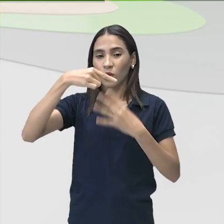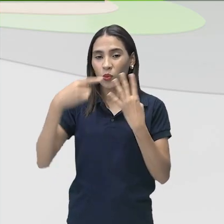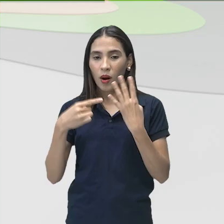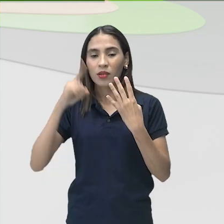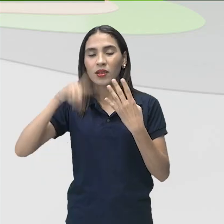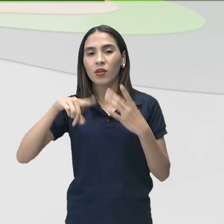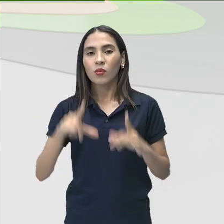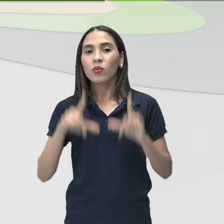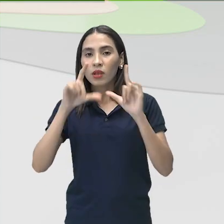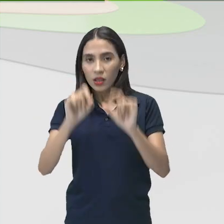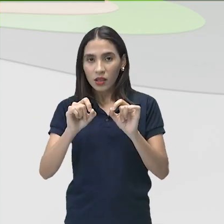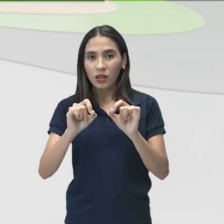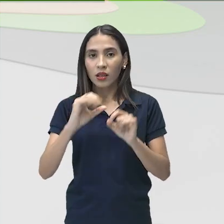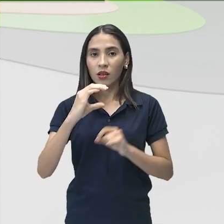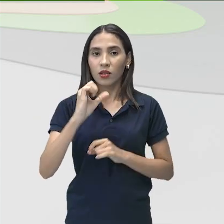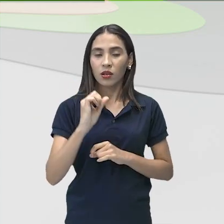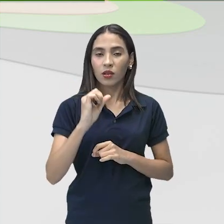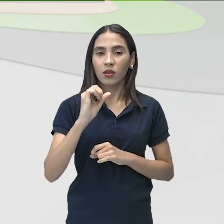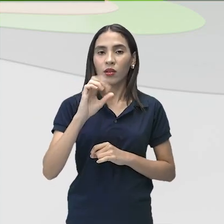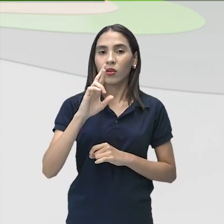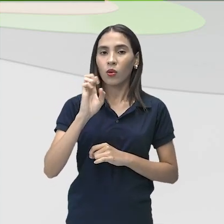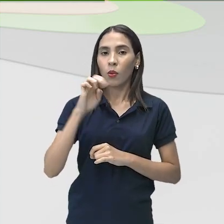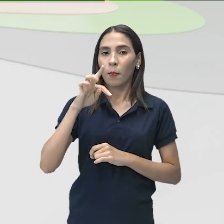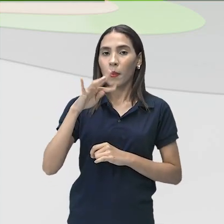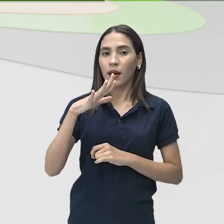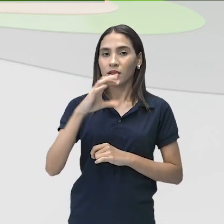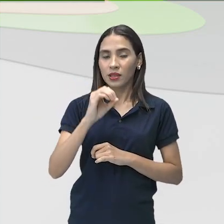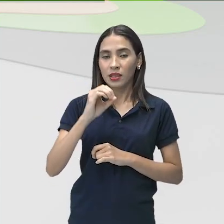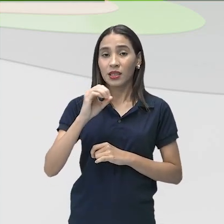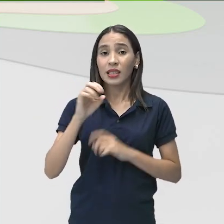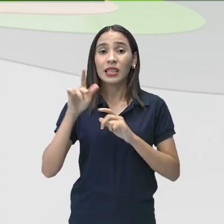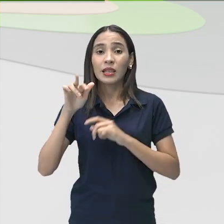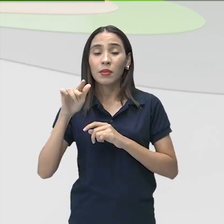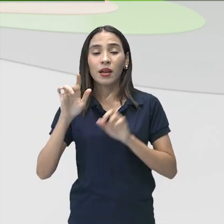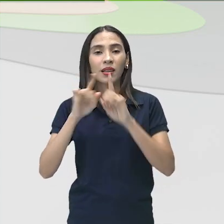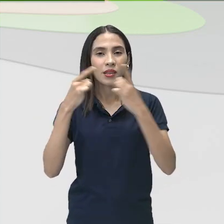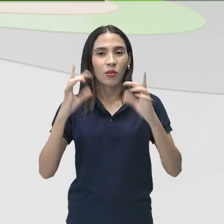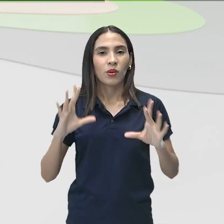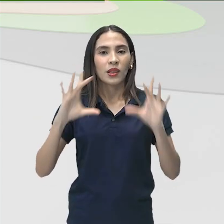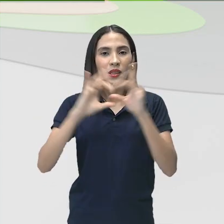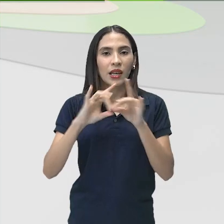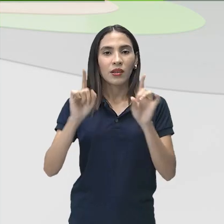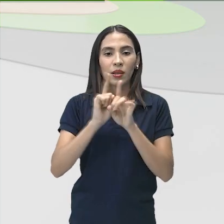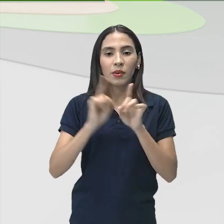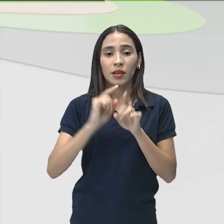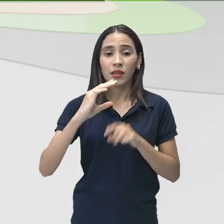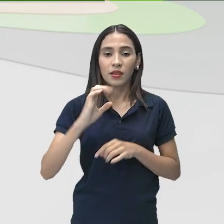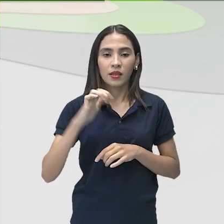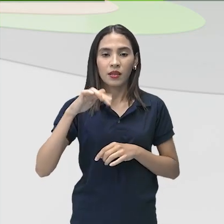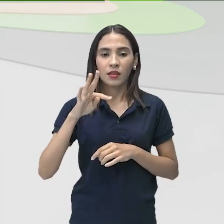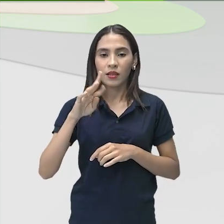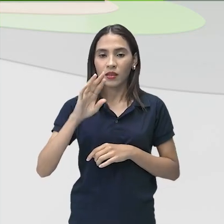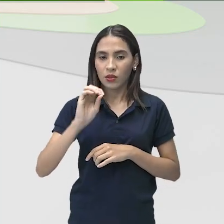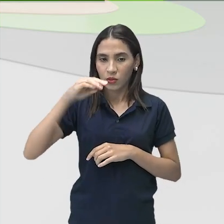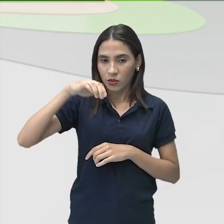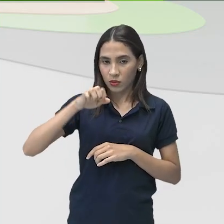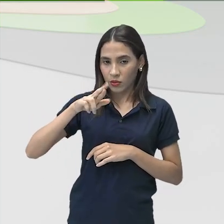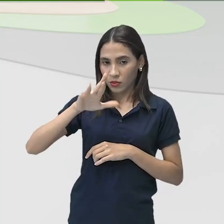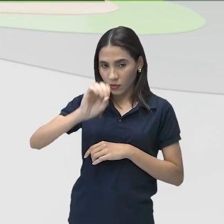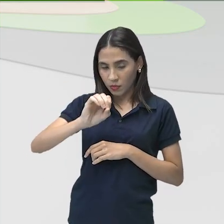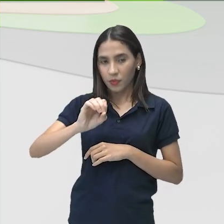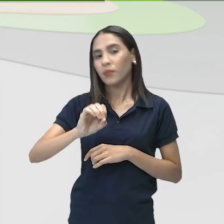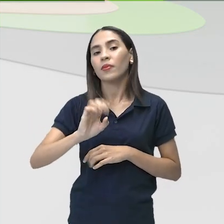são do que as cromátides irmãs e estão conectadas por esse meio aí que é o centrômero, certo?